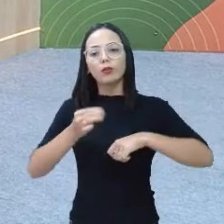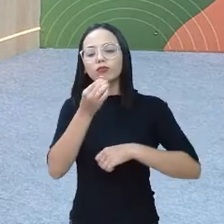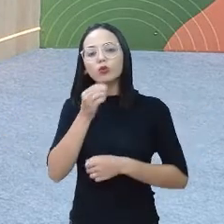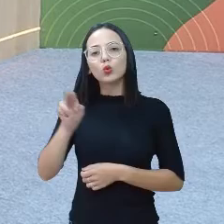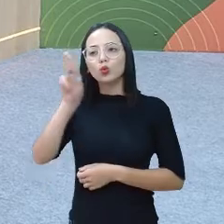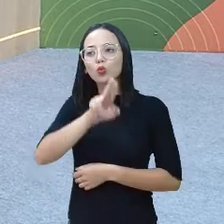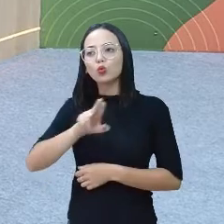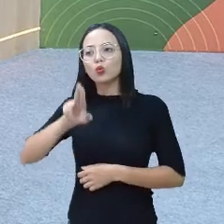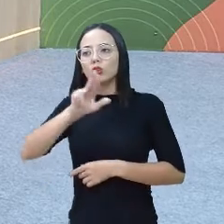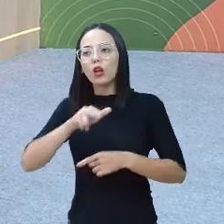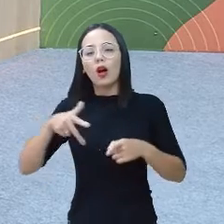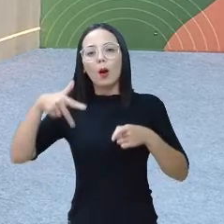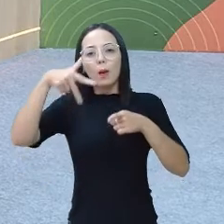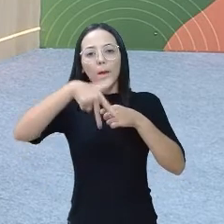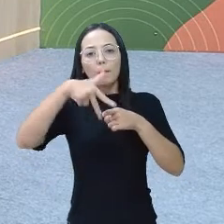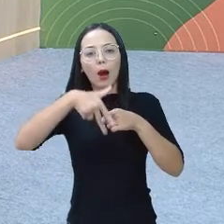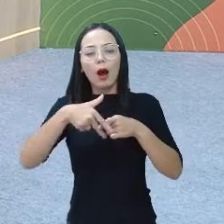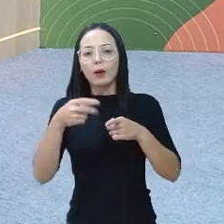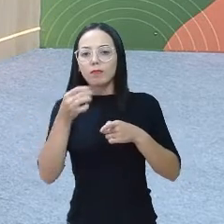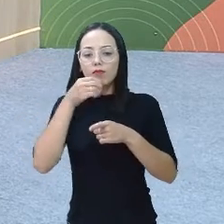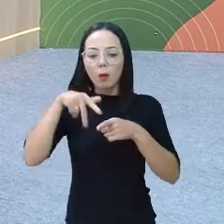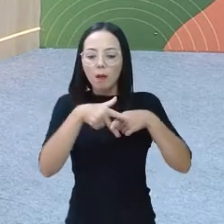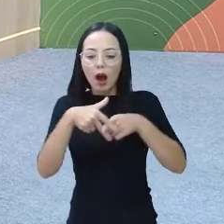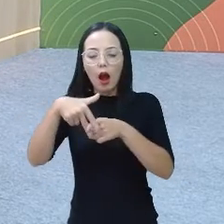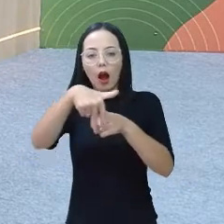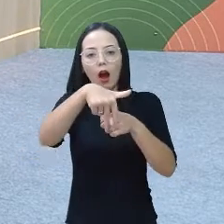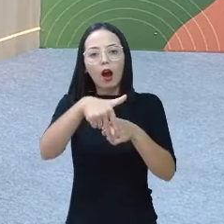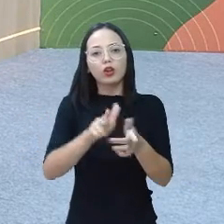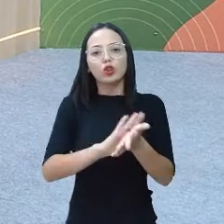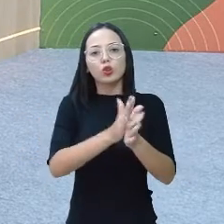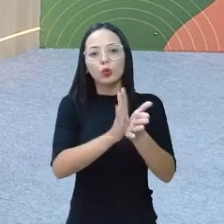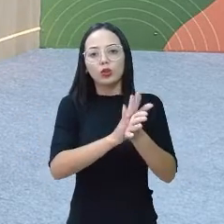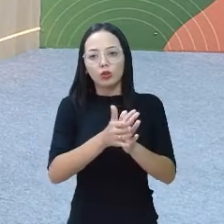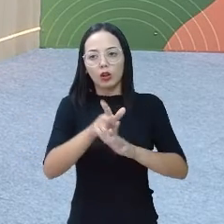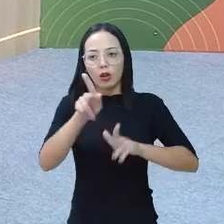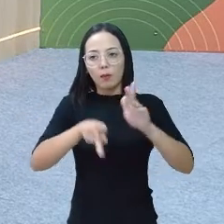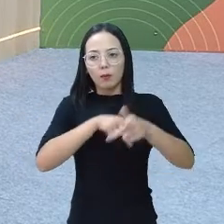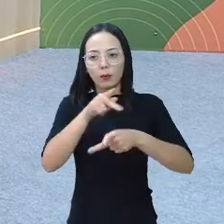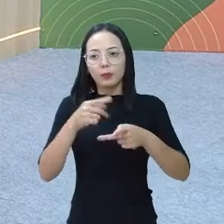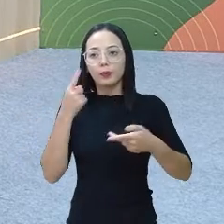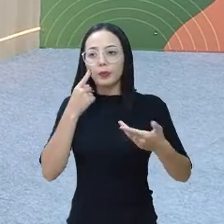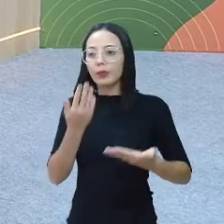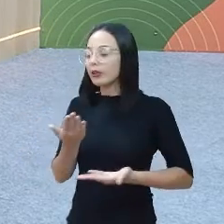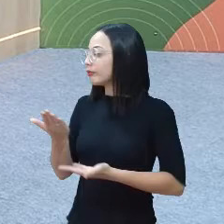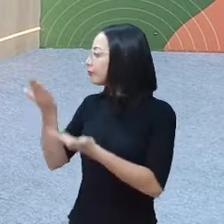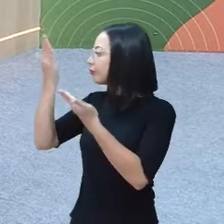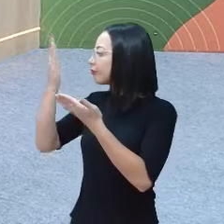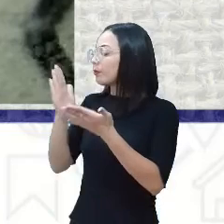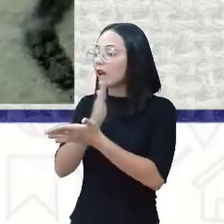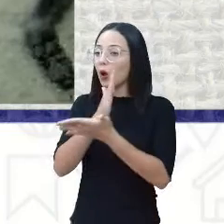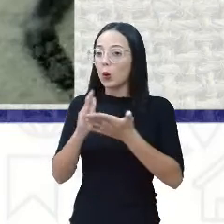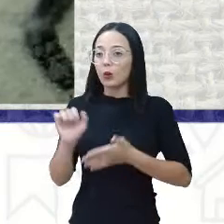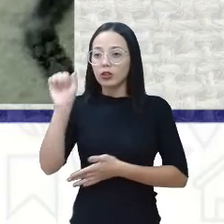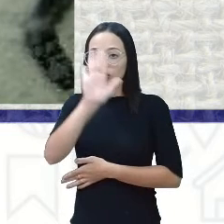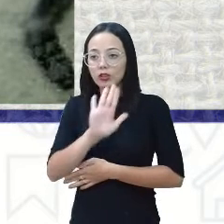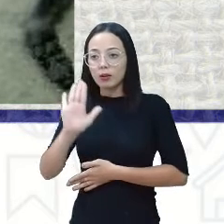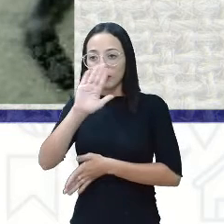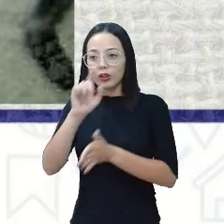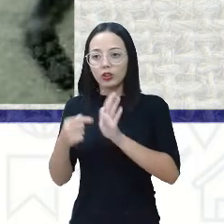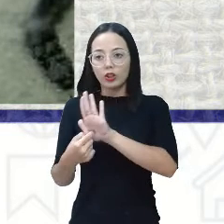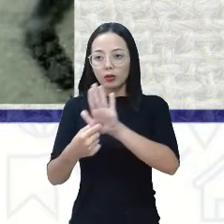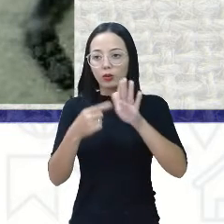utilizar o cavalo, né, para atropelar os seus inimigos, né? Então aqui eu coloquei algumas imagens, né, que mostra, por exemplo, os canhões,